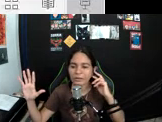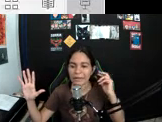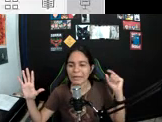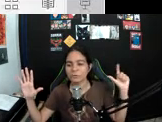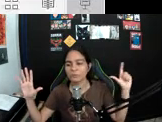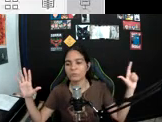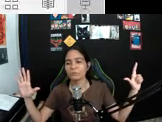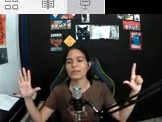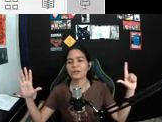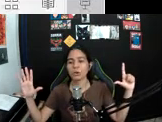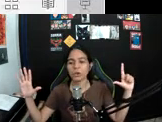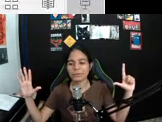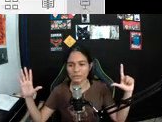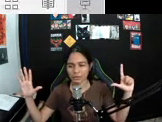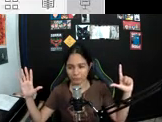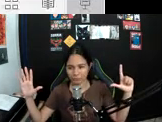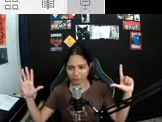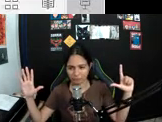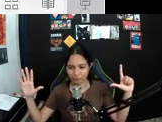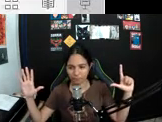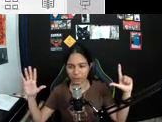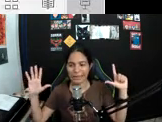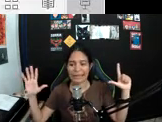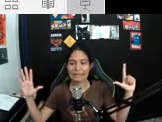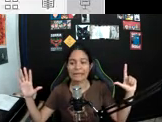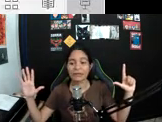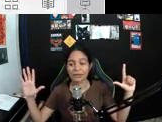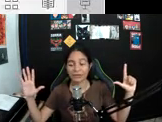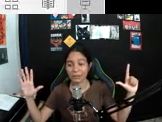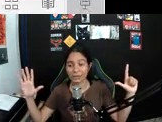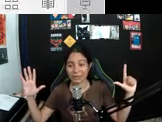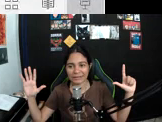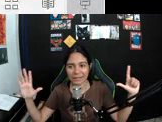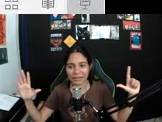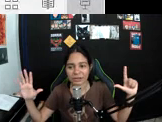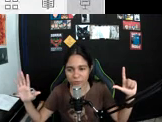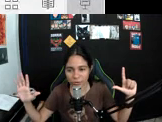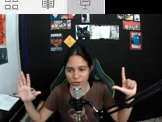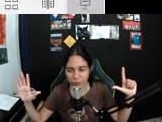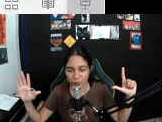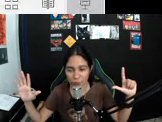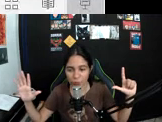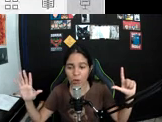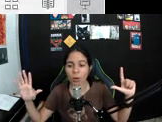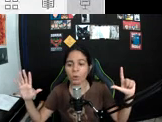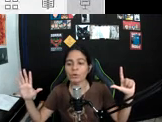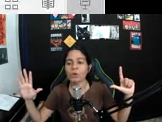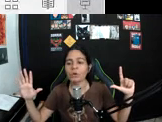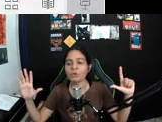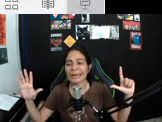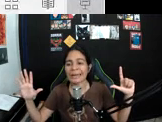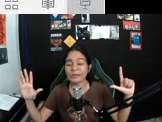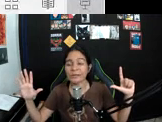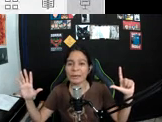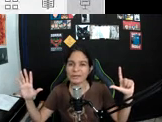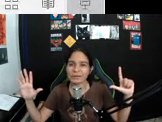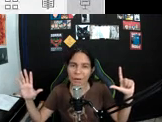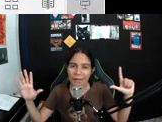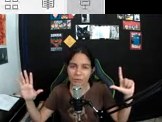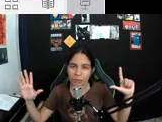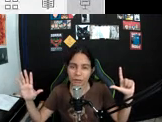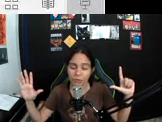O mestrado, mais 2 anos. Então, aí a gente tem o quê? Já 7 anos de estudo. O doutorado